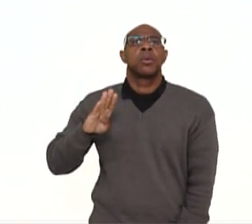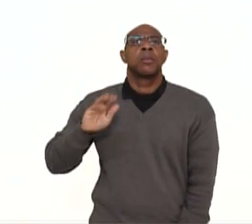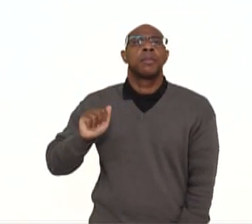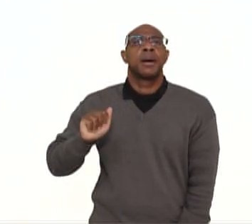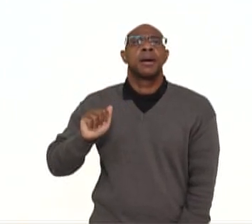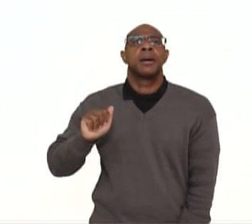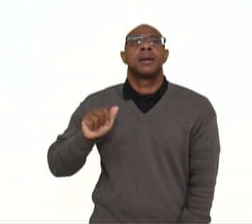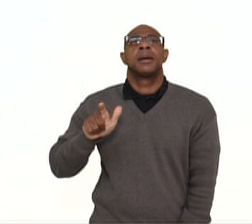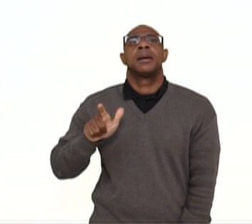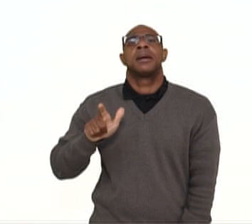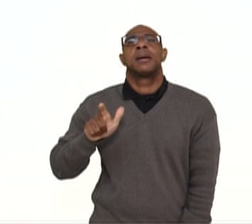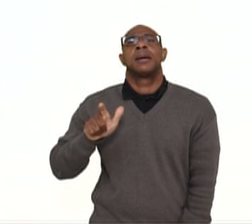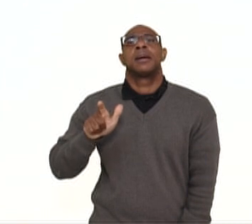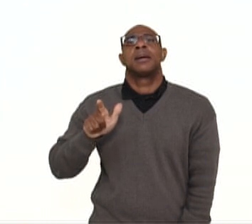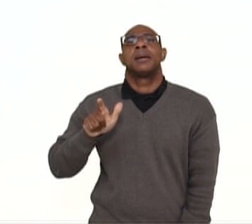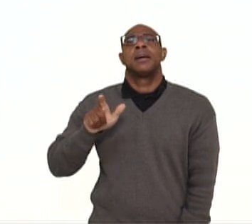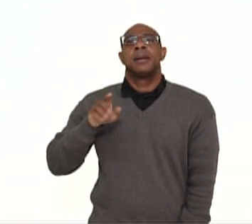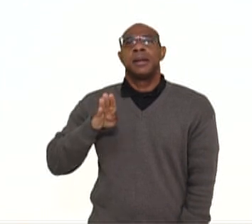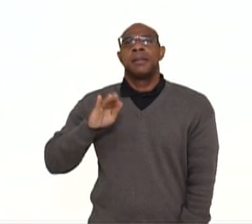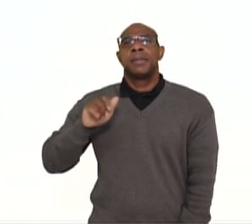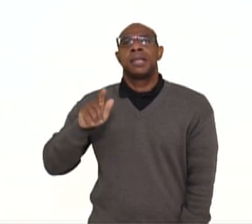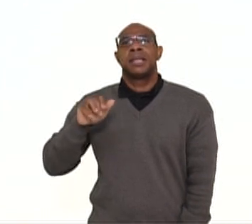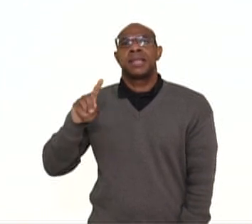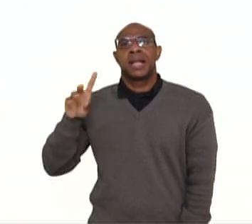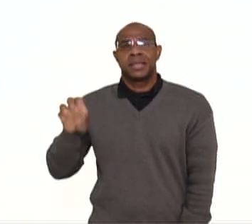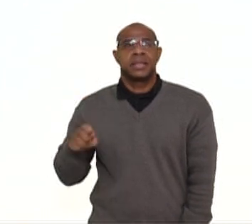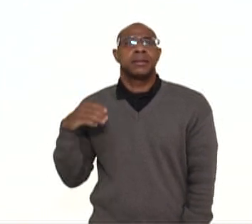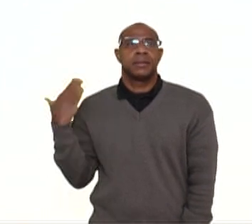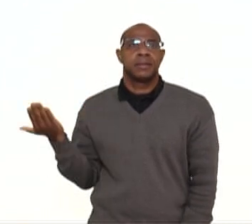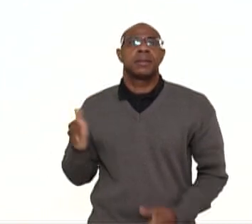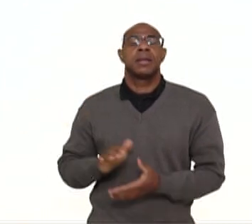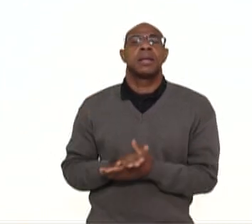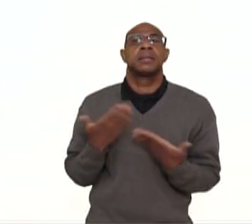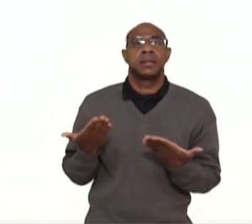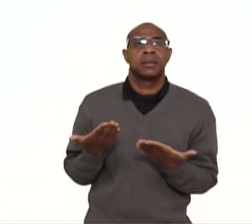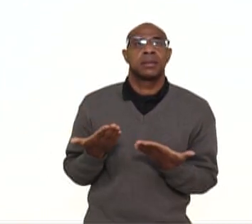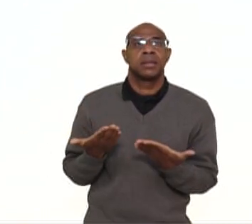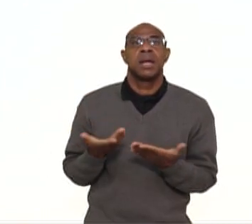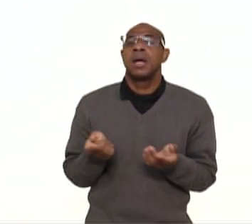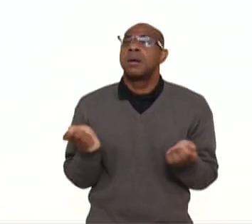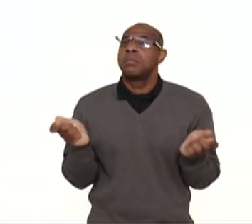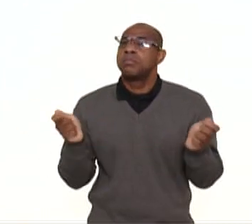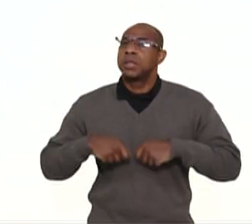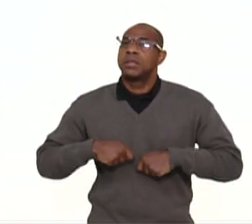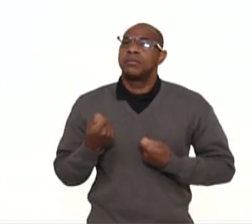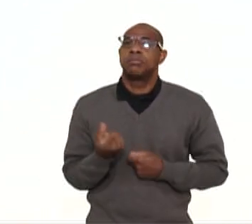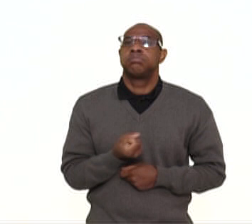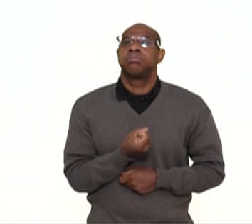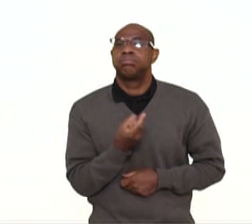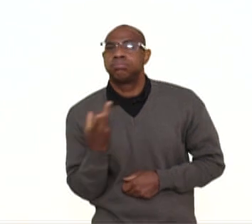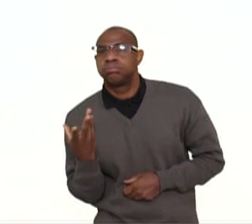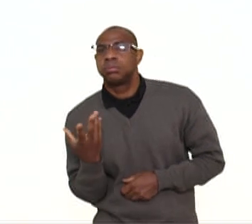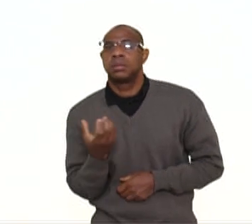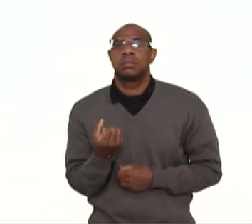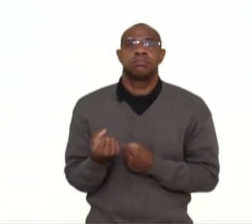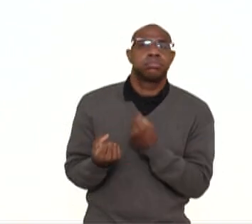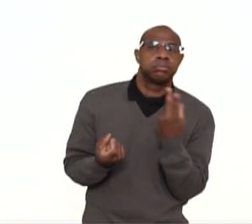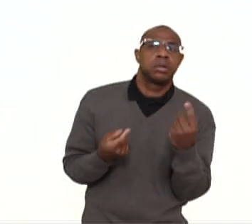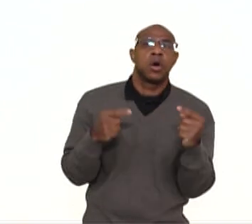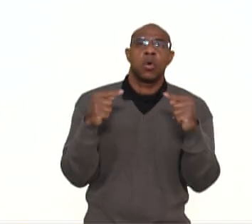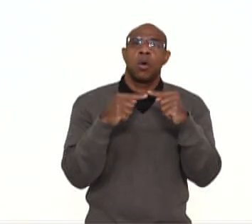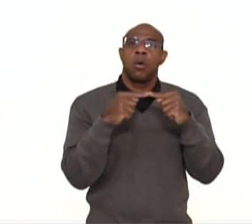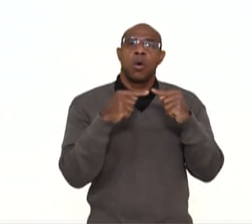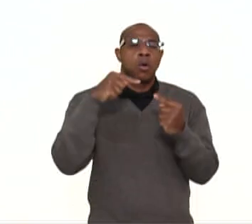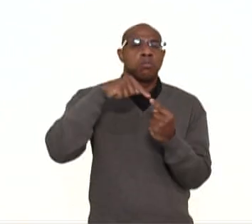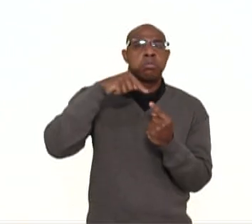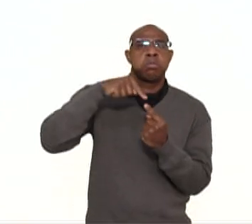permite descobrir a quantidade de resultados possíveis em uma determinada situação, ou a quantidade de combinações